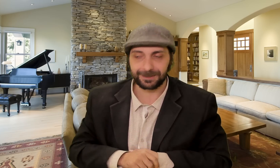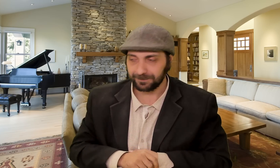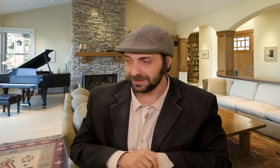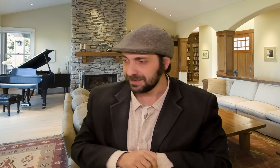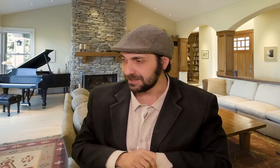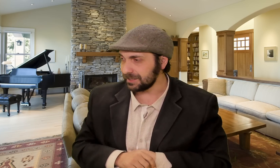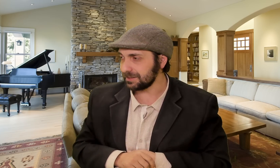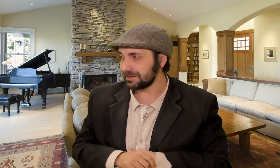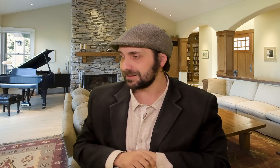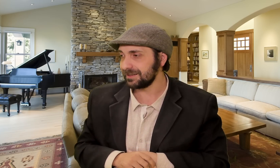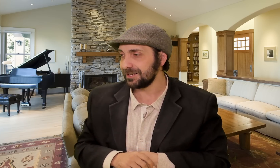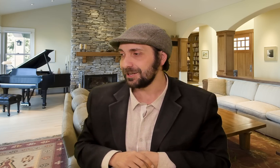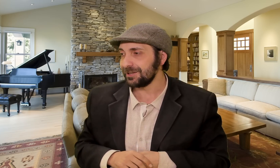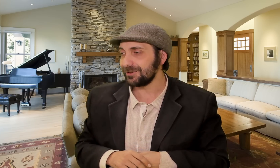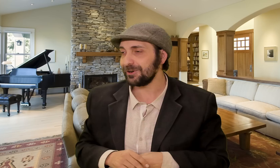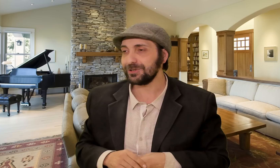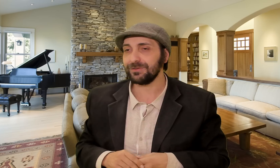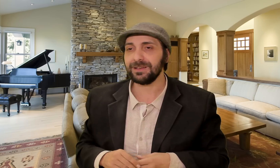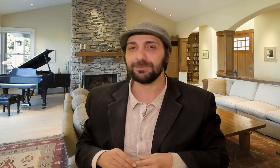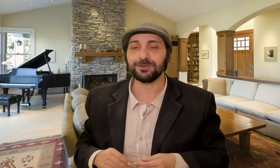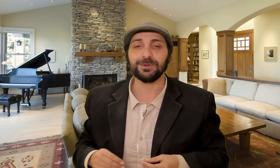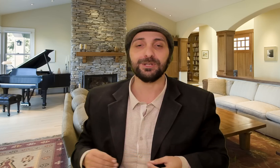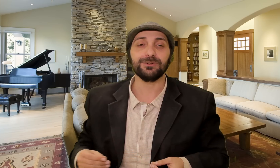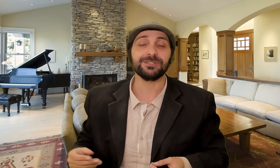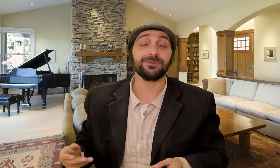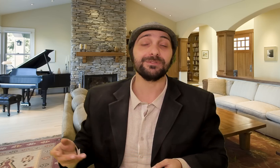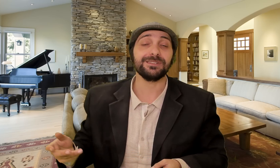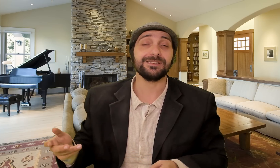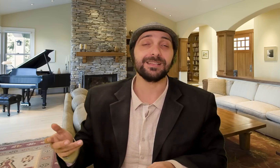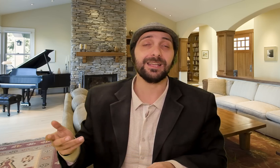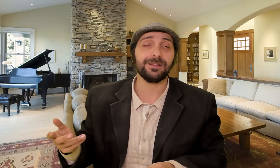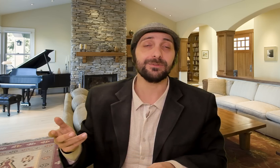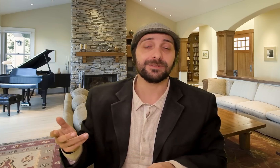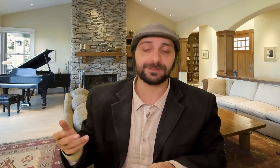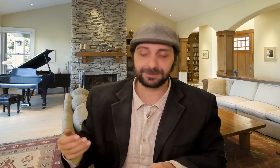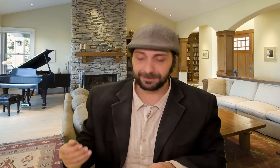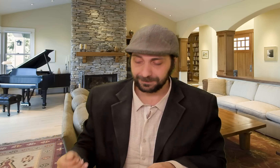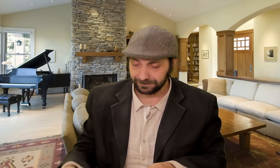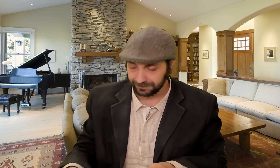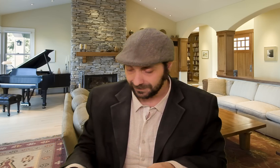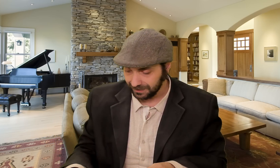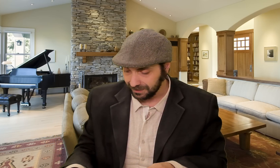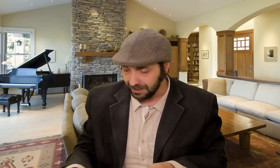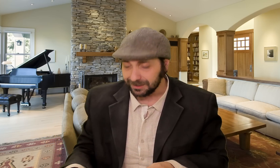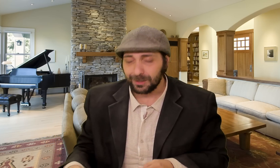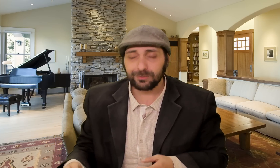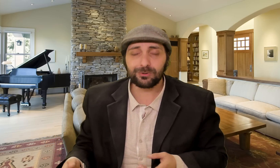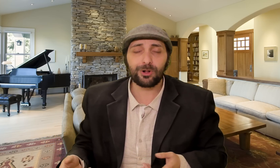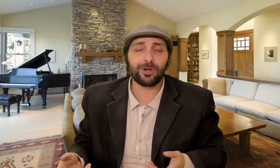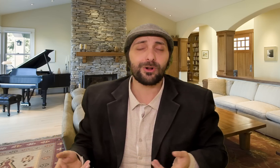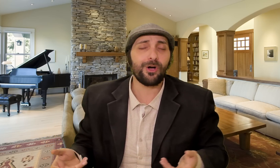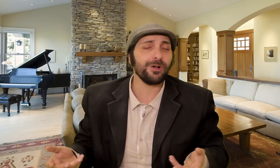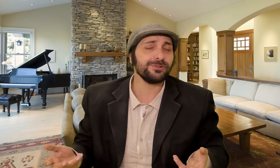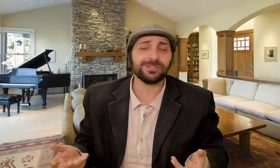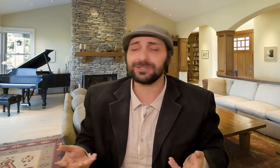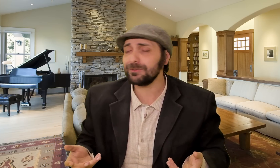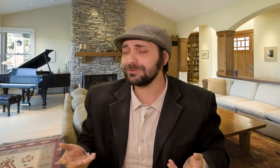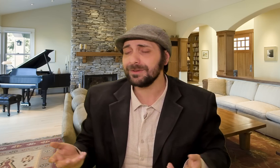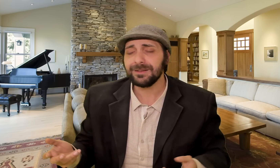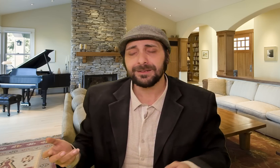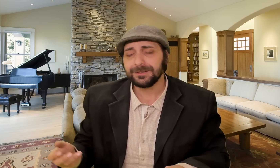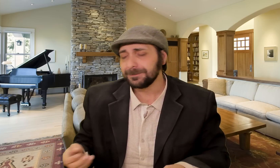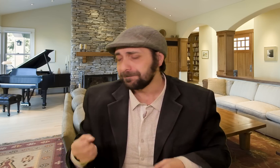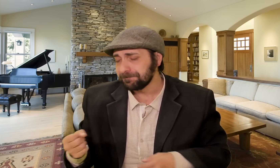Lewandowski Sim hoje vem os pedidos tão sinceros tão Dolorosos